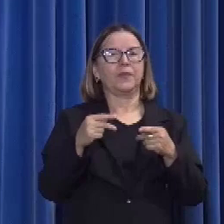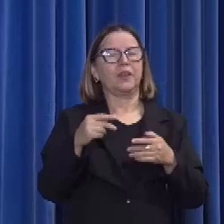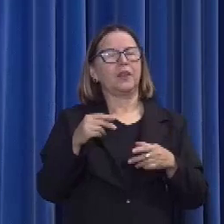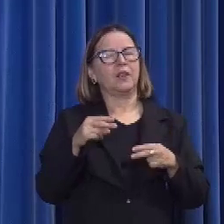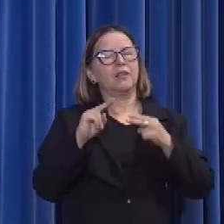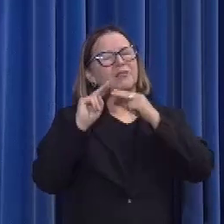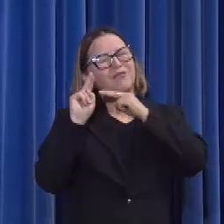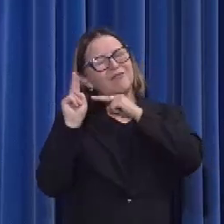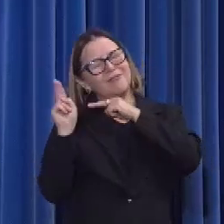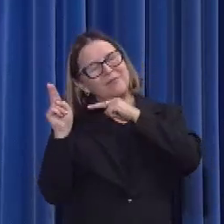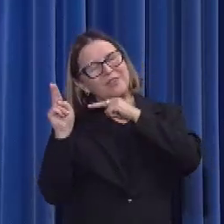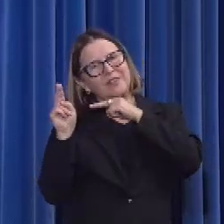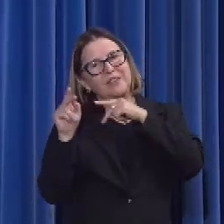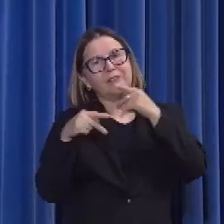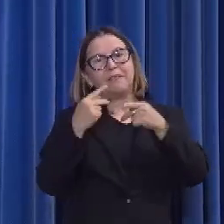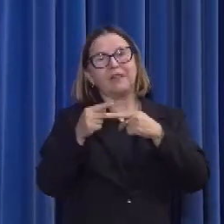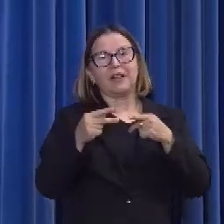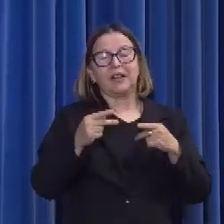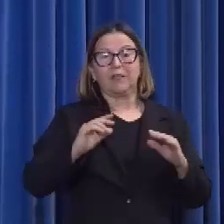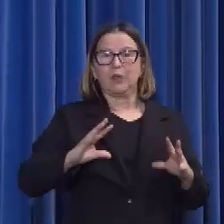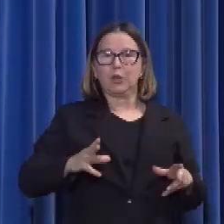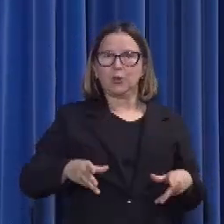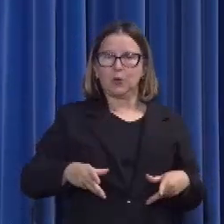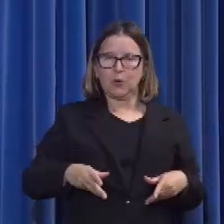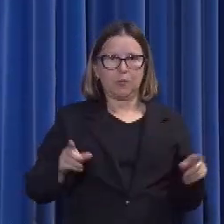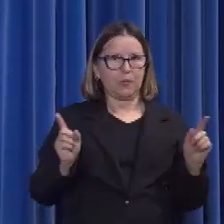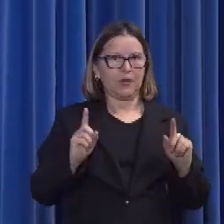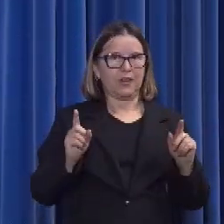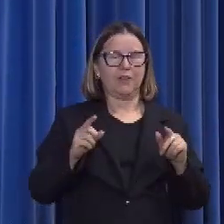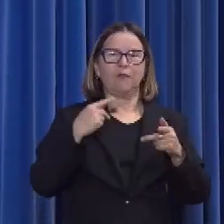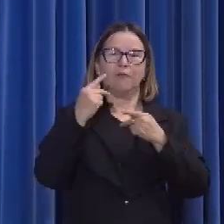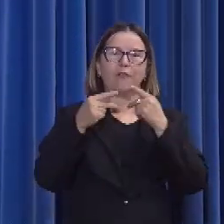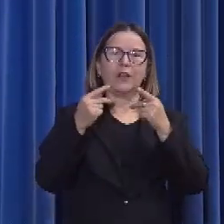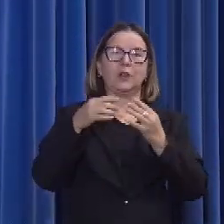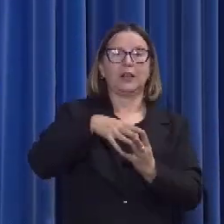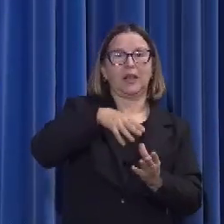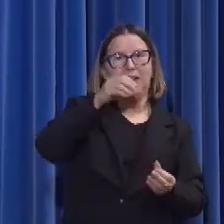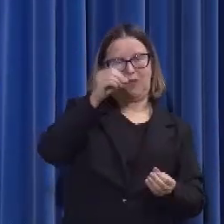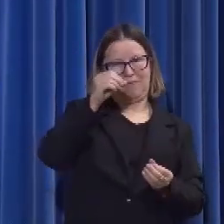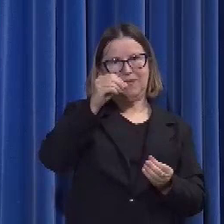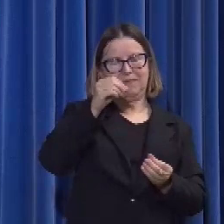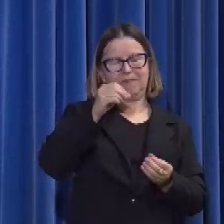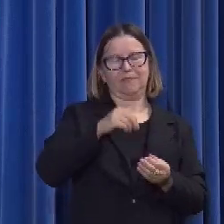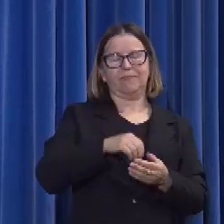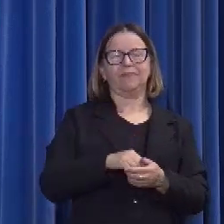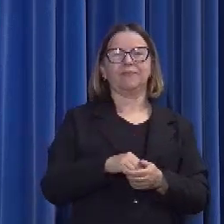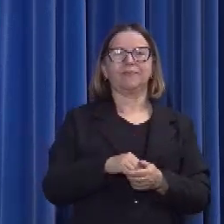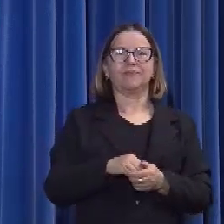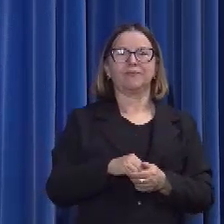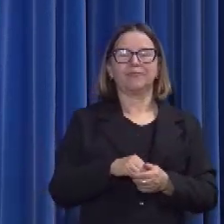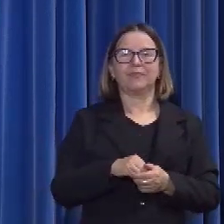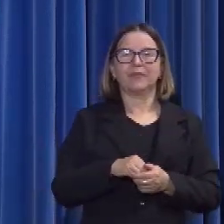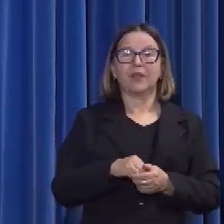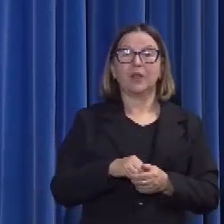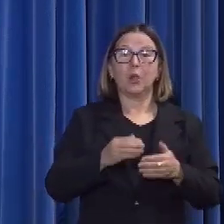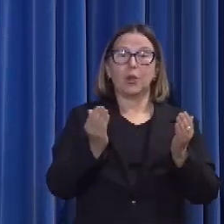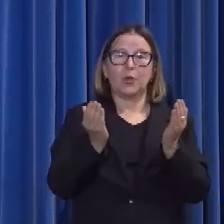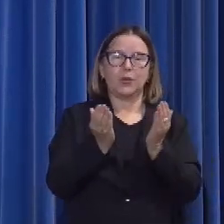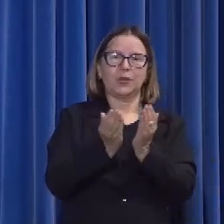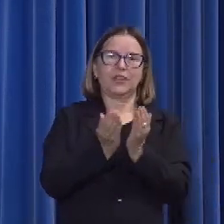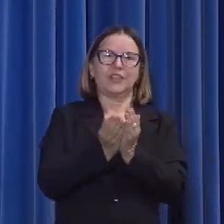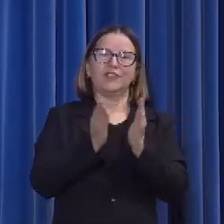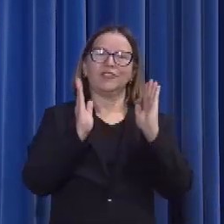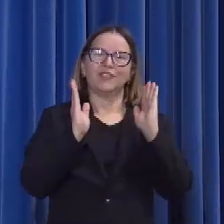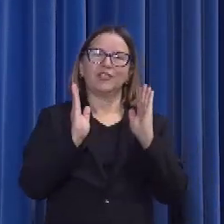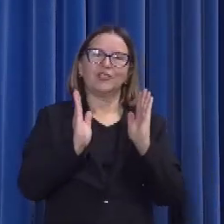referia ao nosso corpo físico e não à alma. Trata-se do estado intermediário, a condição dos crentes que já partiram